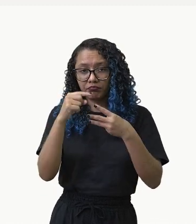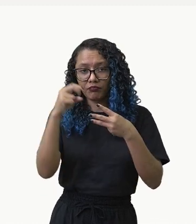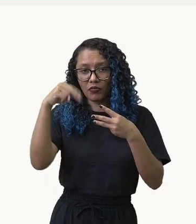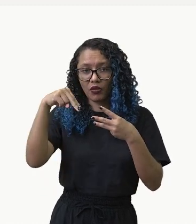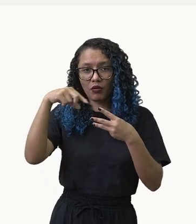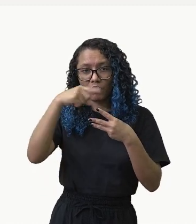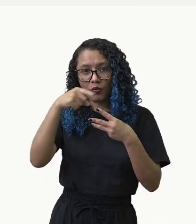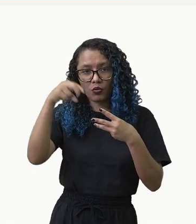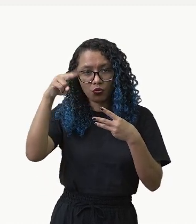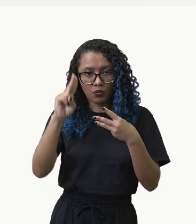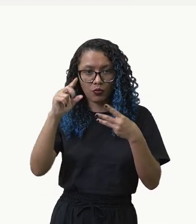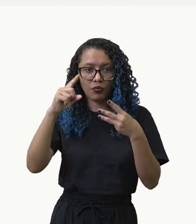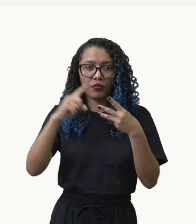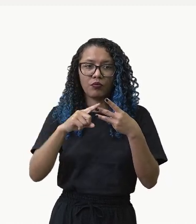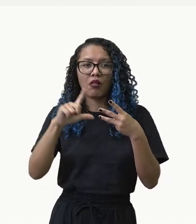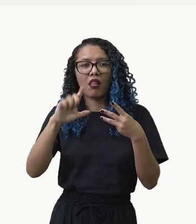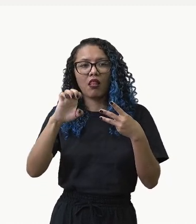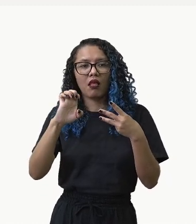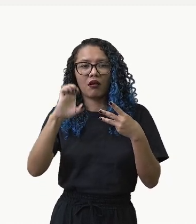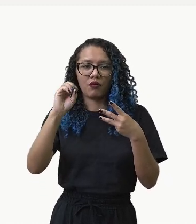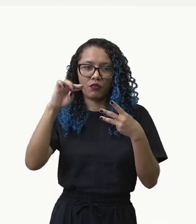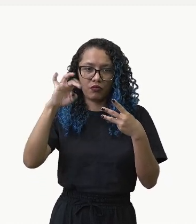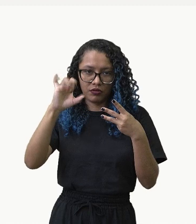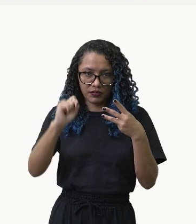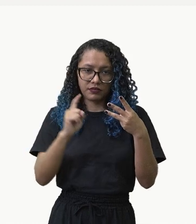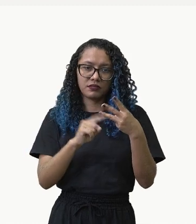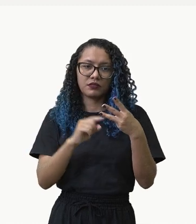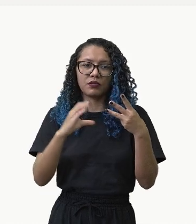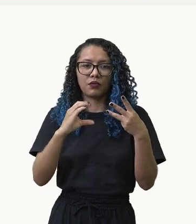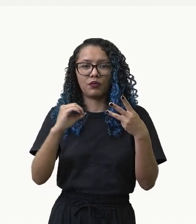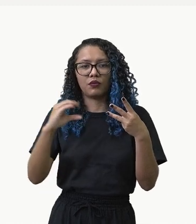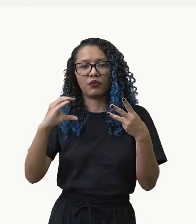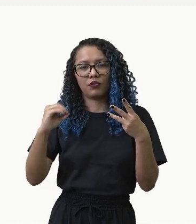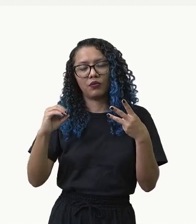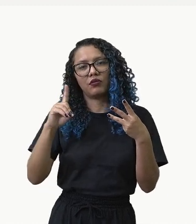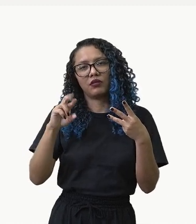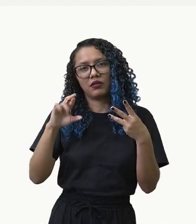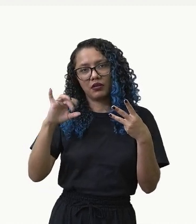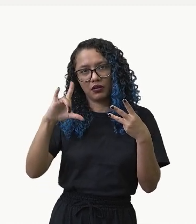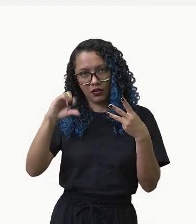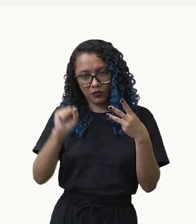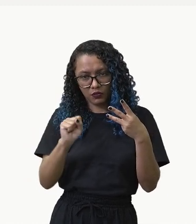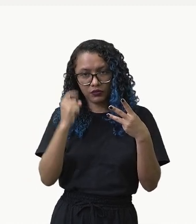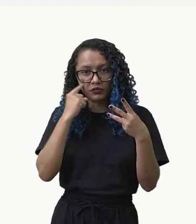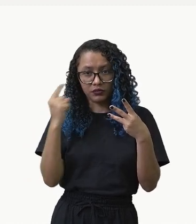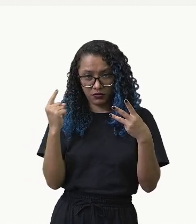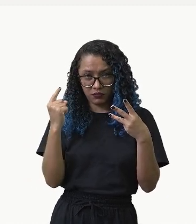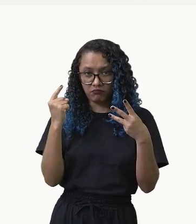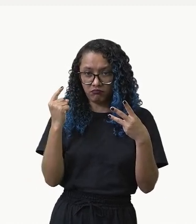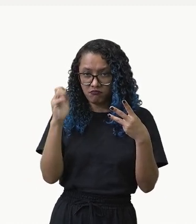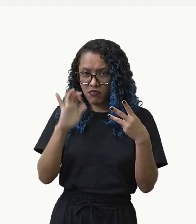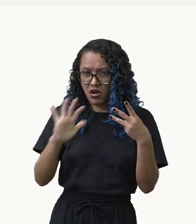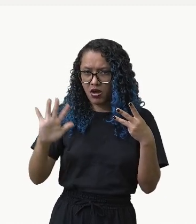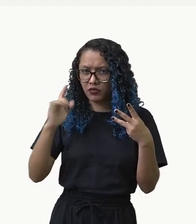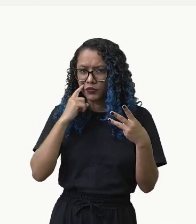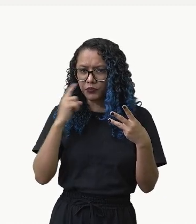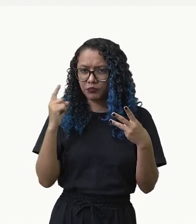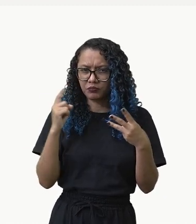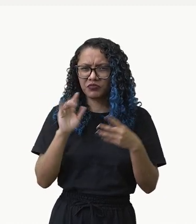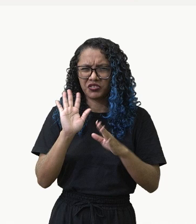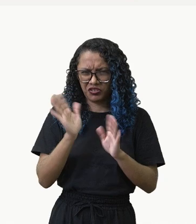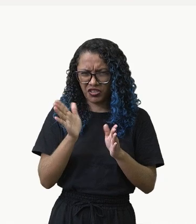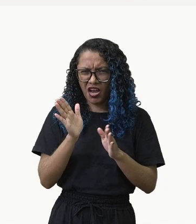Leones cocodrilos Ok e observem a imagem já viram pelo